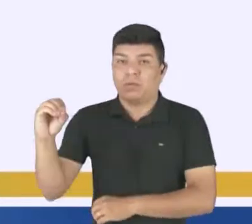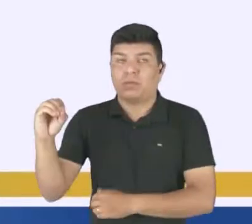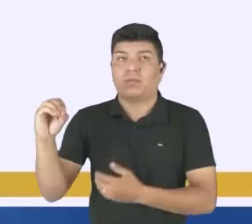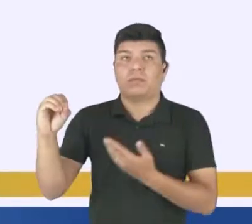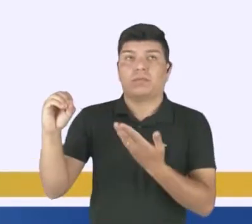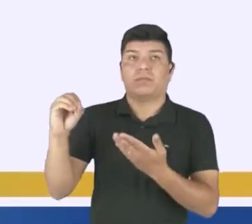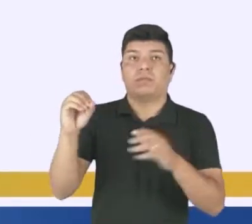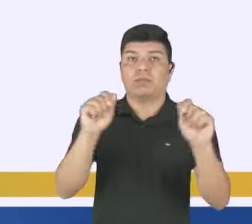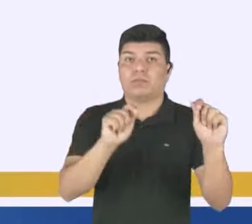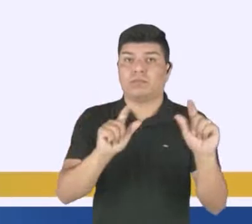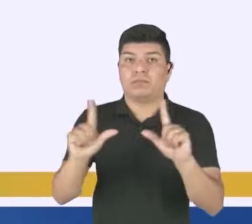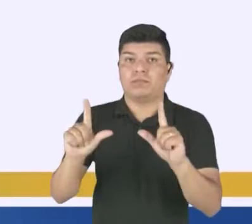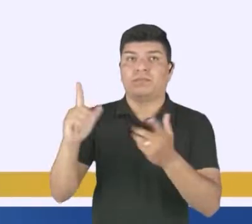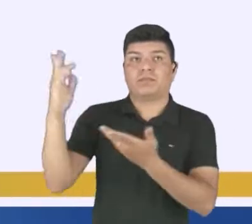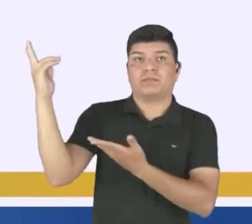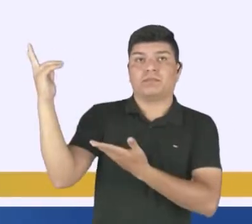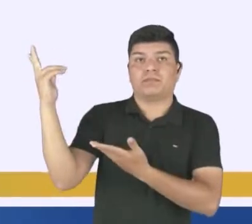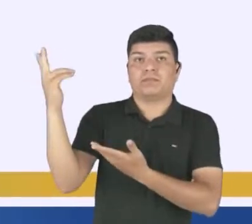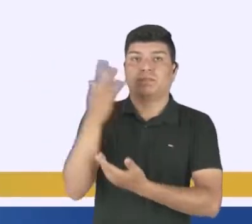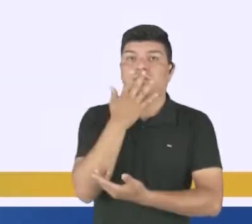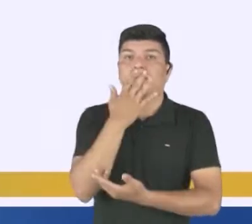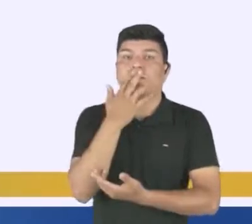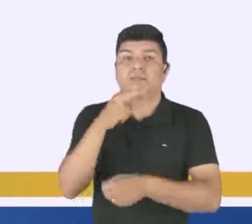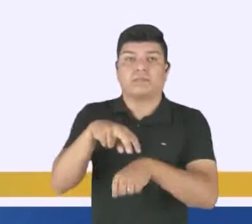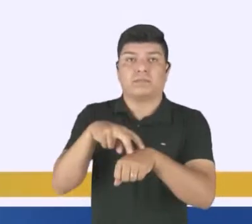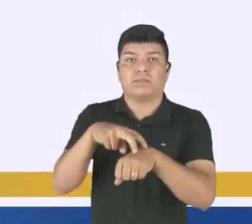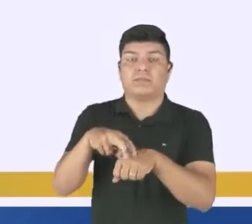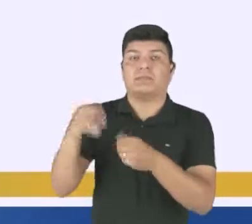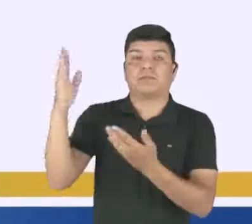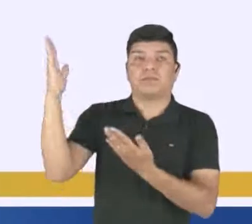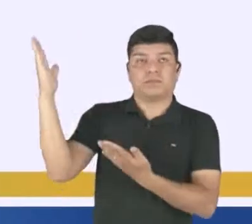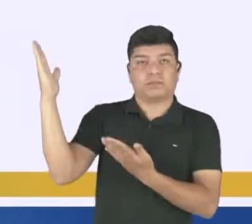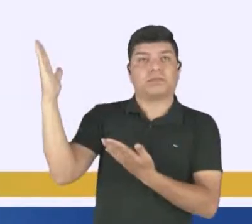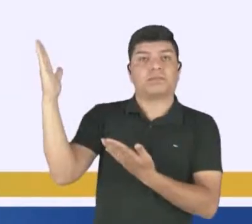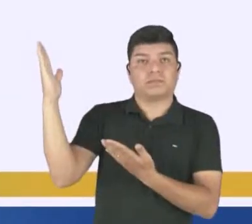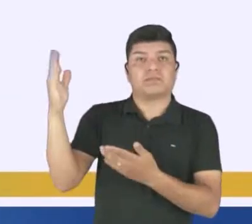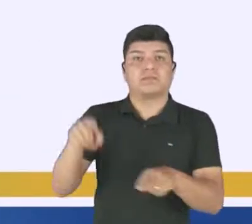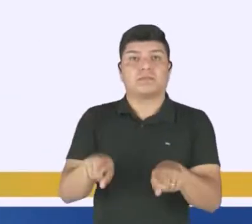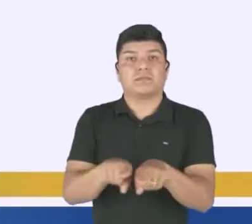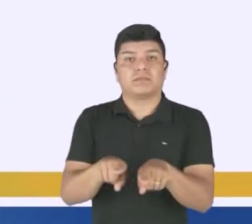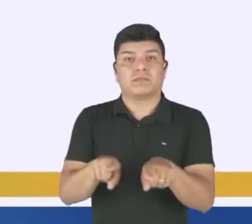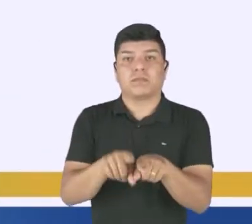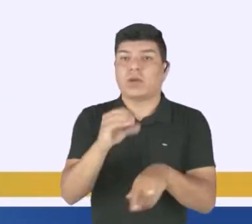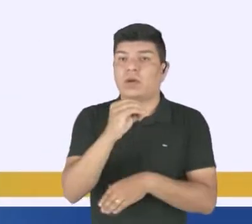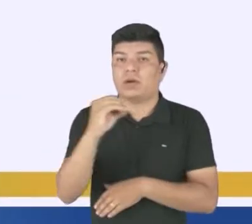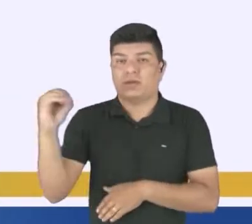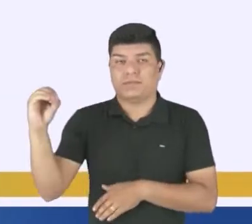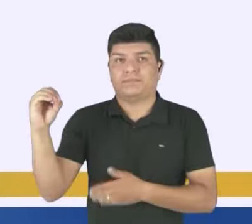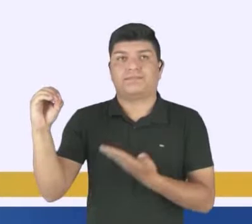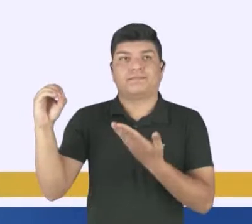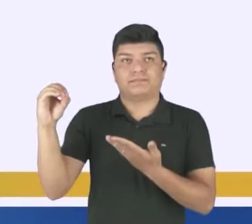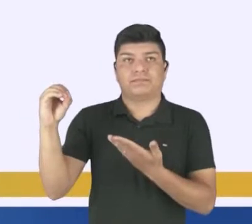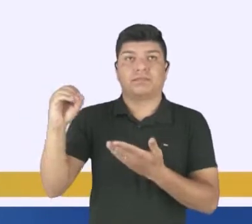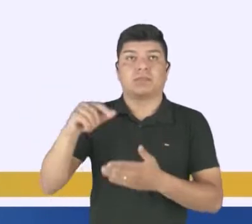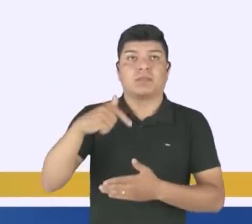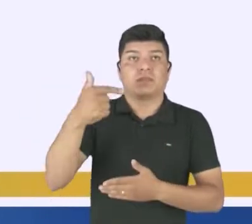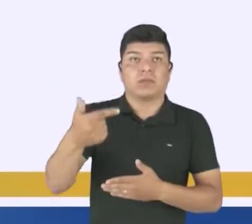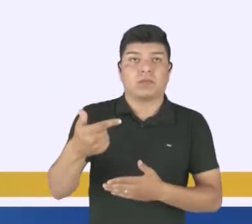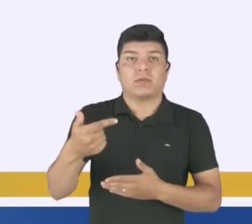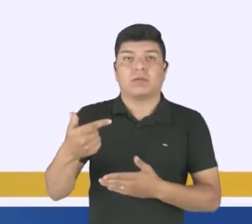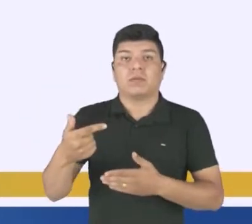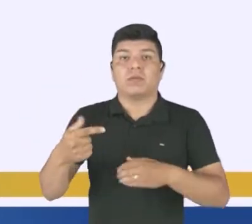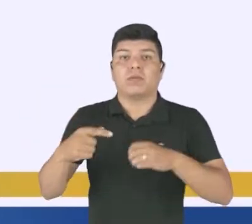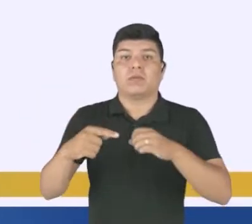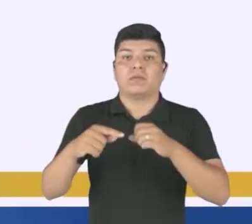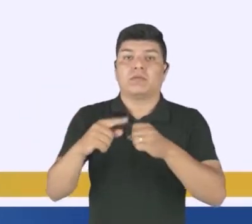parte na tela de vocês de verde, estamos a oeste, ou, em outras palavras, na parte ocidental. O outro lado da linha do meridiano